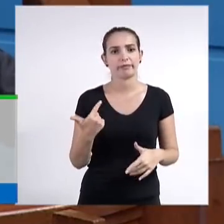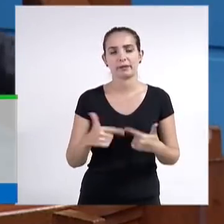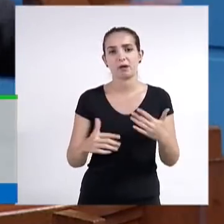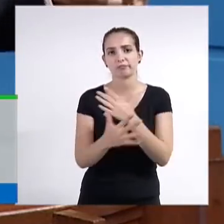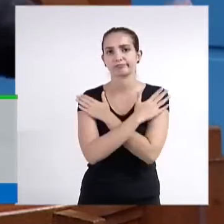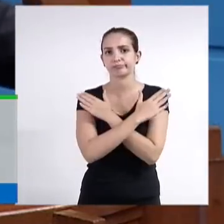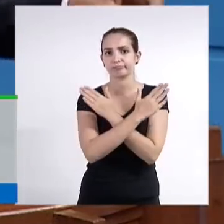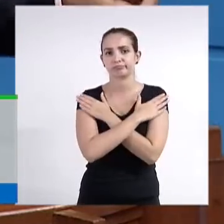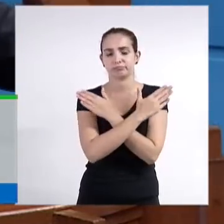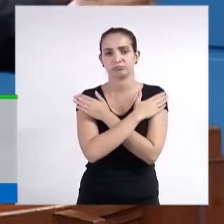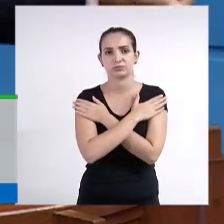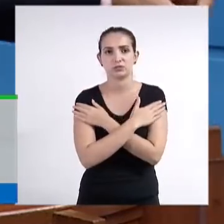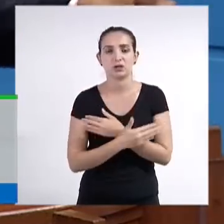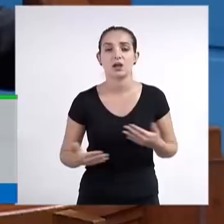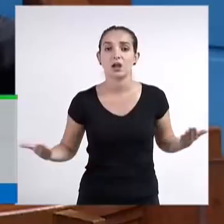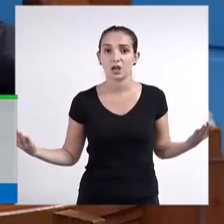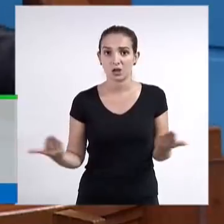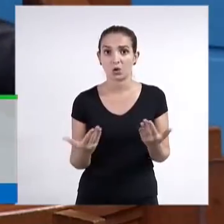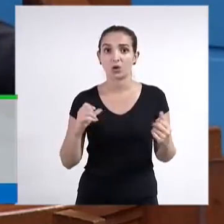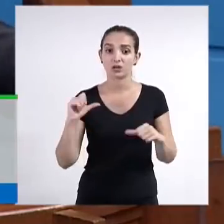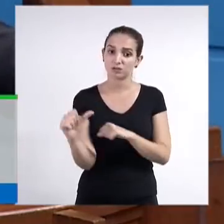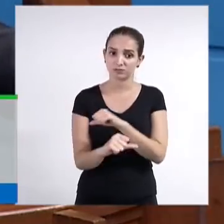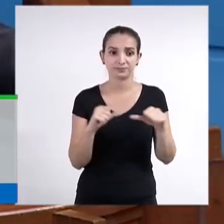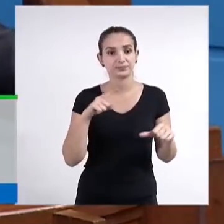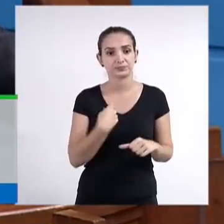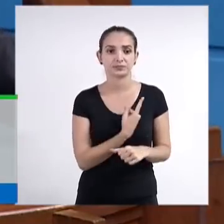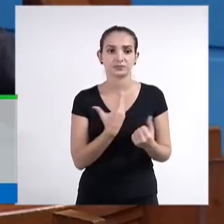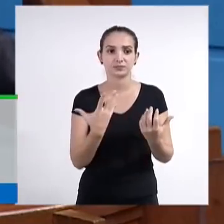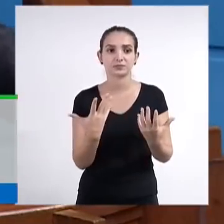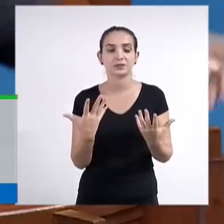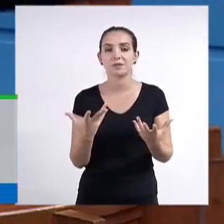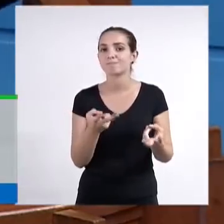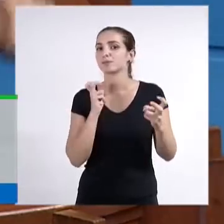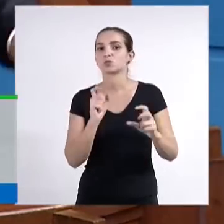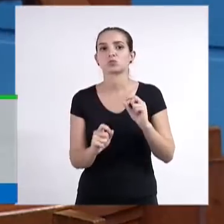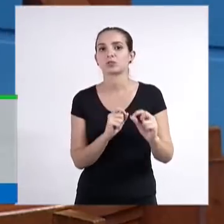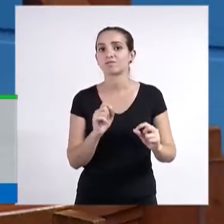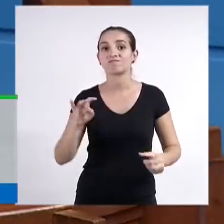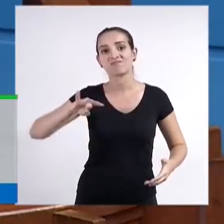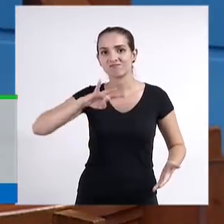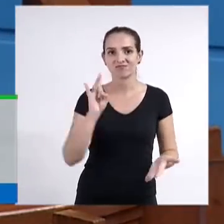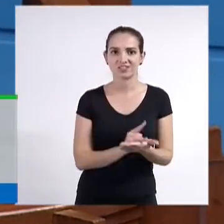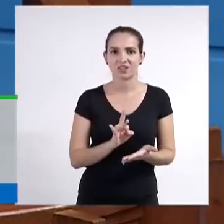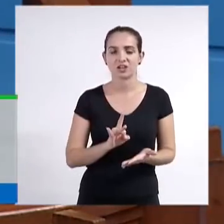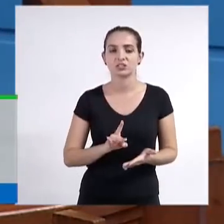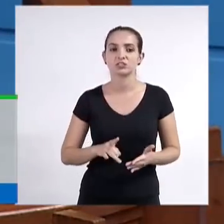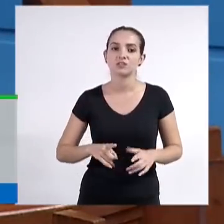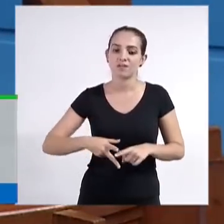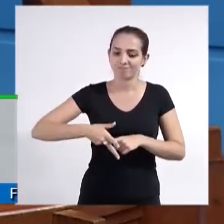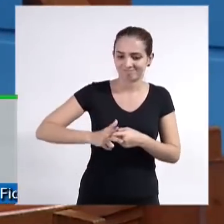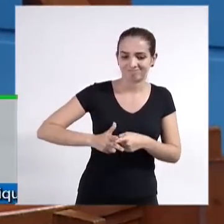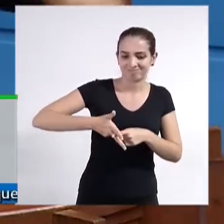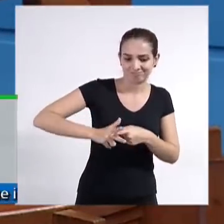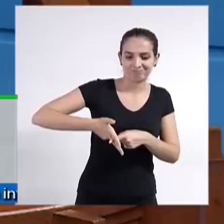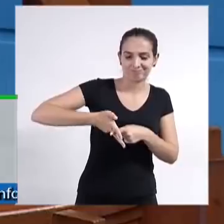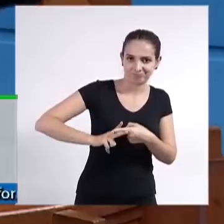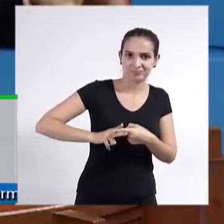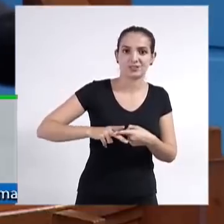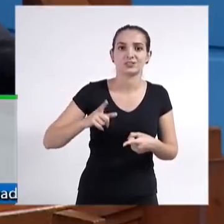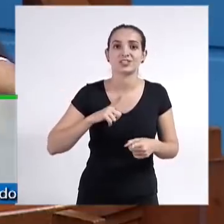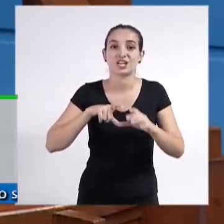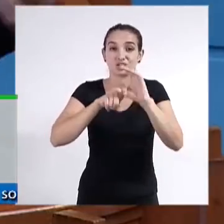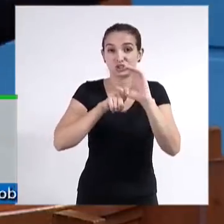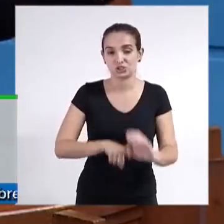Ou melhor, com essa reforma nós estamos admitindo que ela de fato vai corrigir o rombo que dizem que é